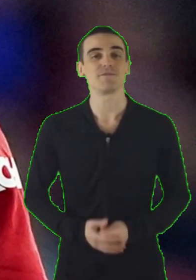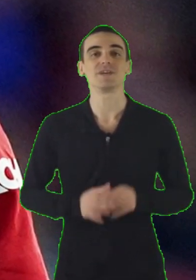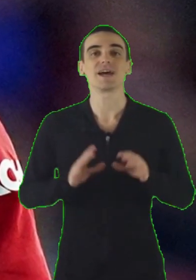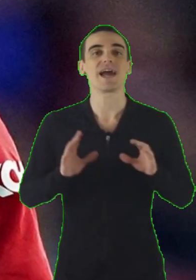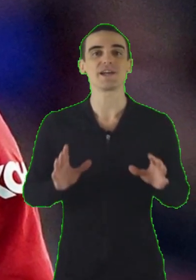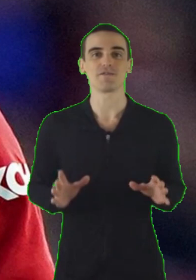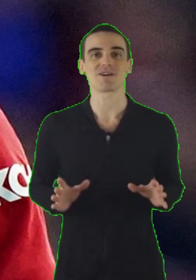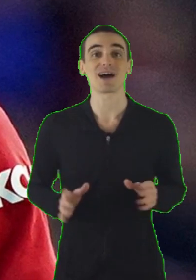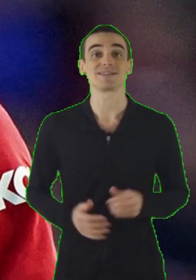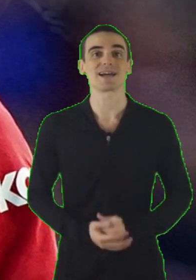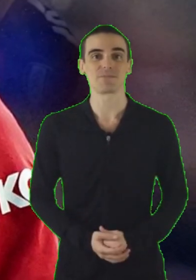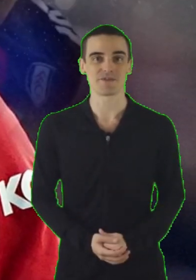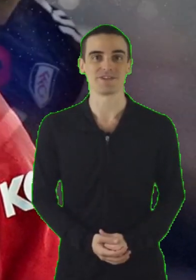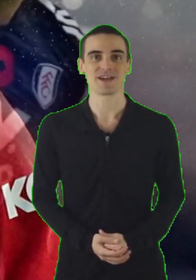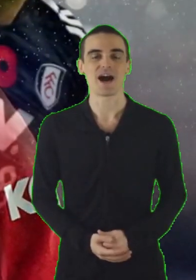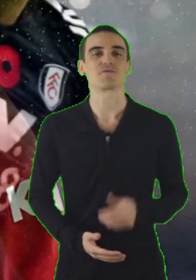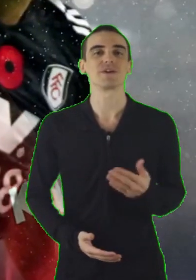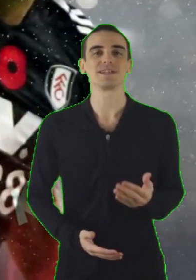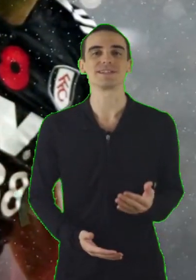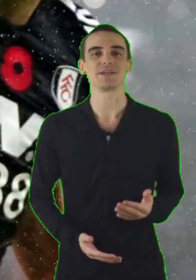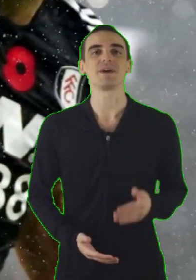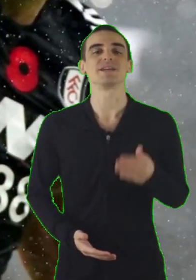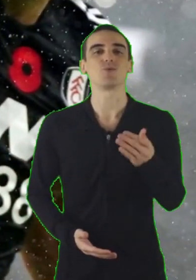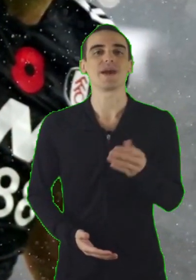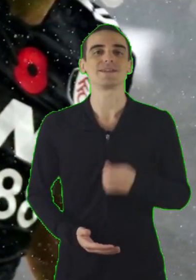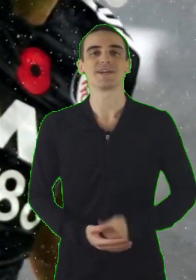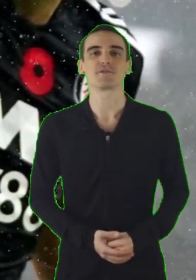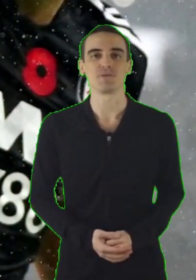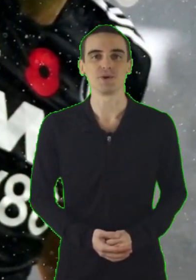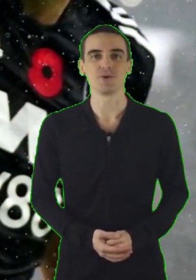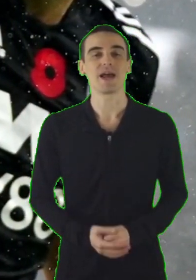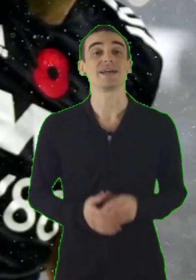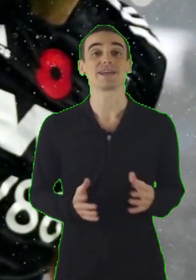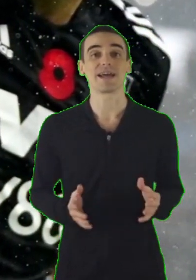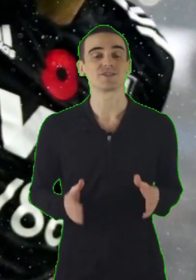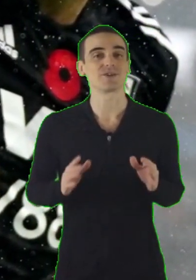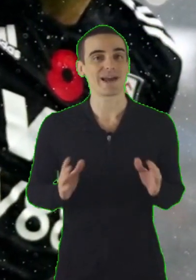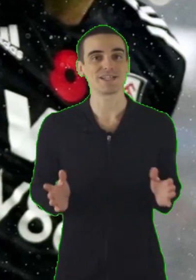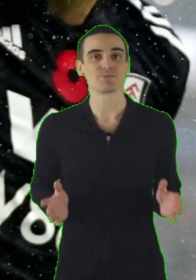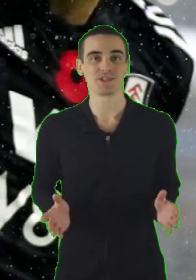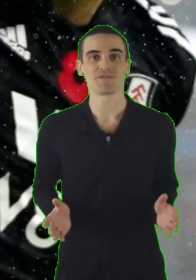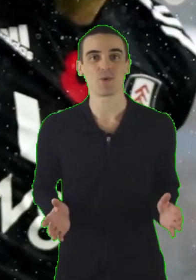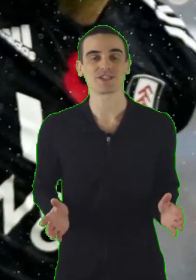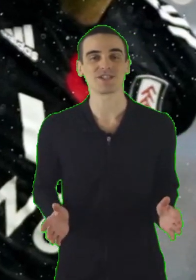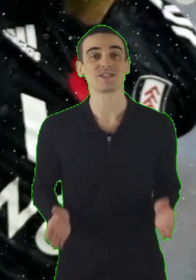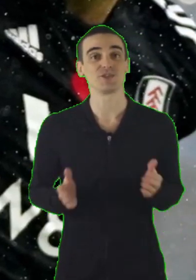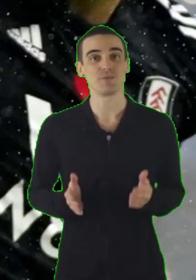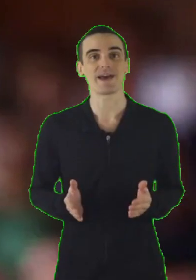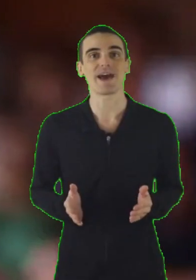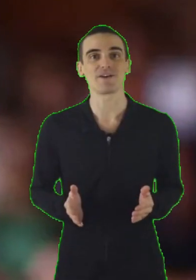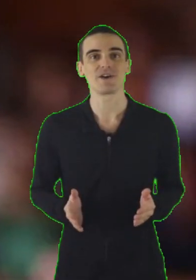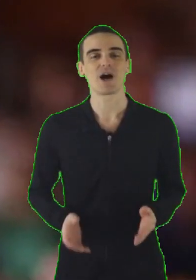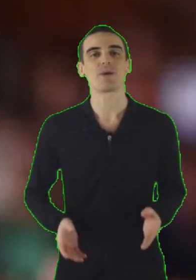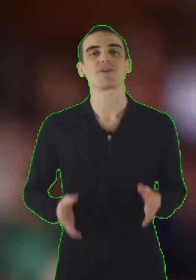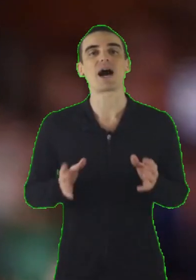para o sucesso da equipe celeste. No entanto, vale ressaltar que a concretização dessa negociação depende de diversos fatores, incluindo a